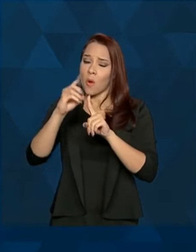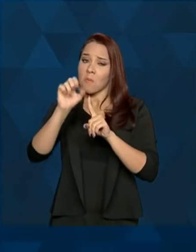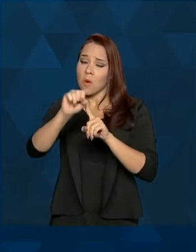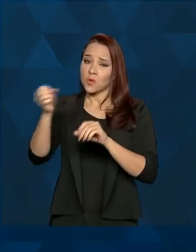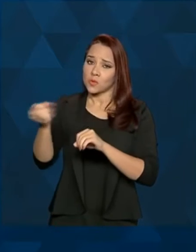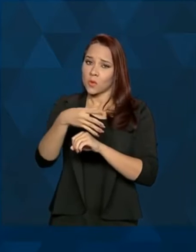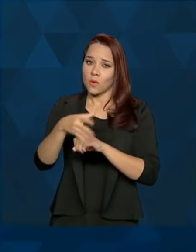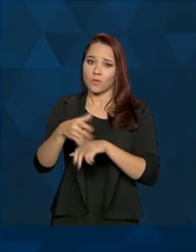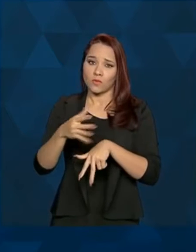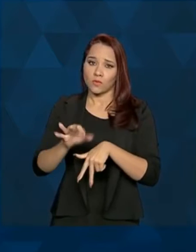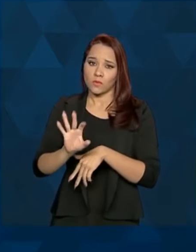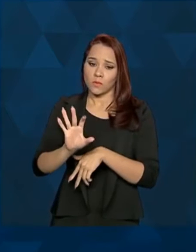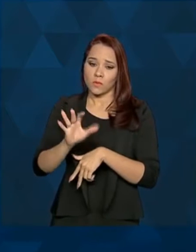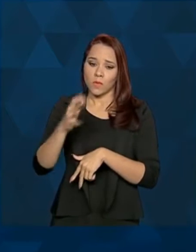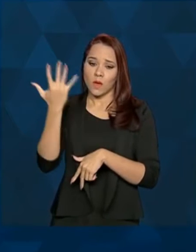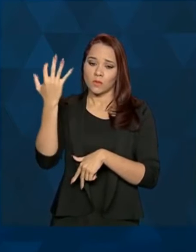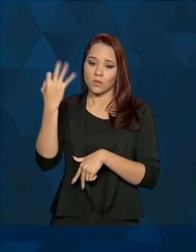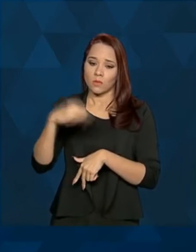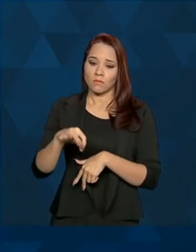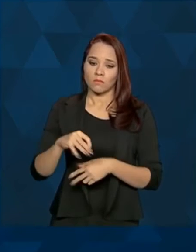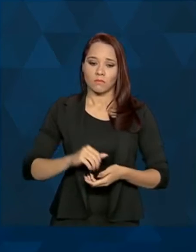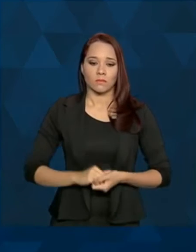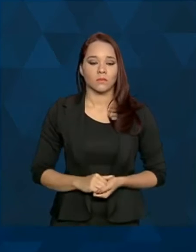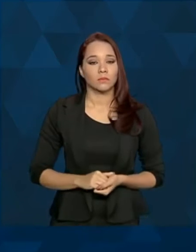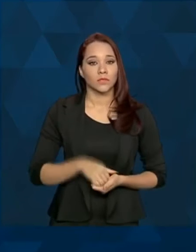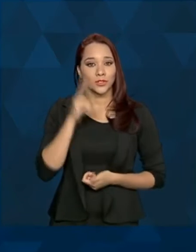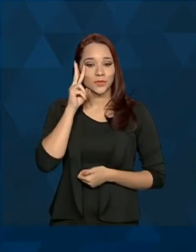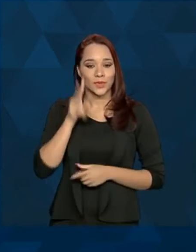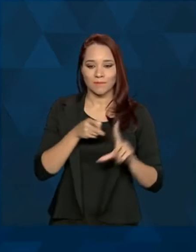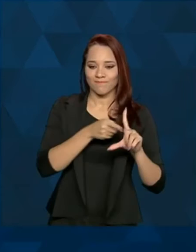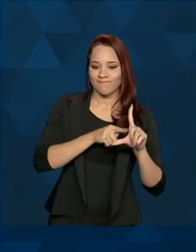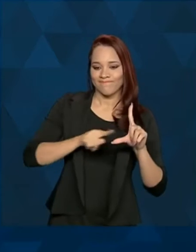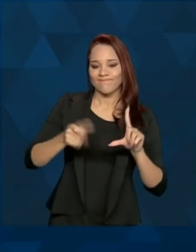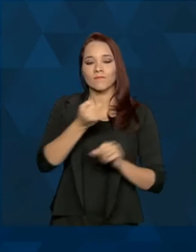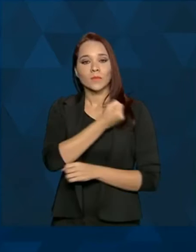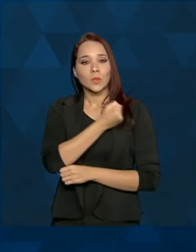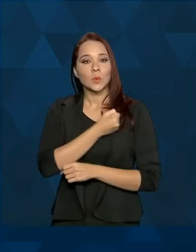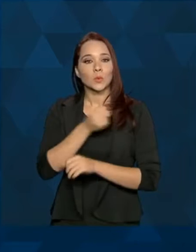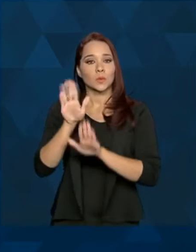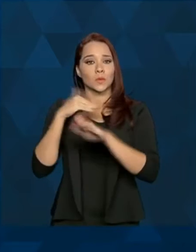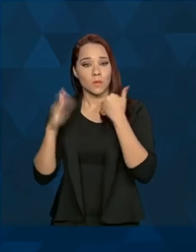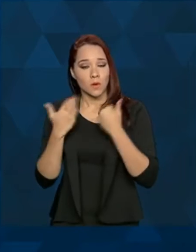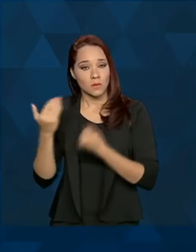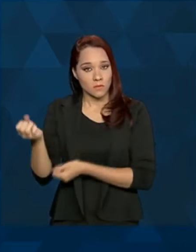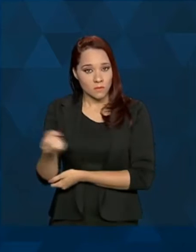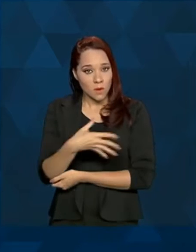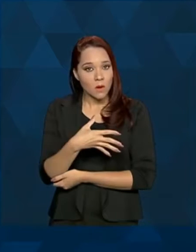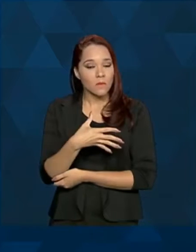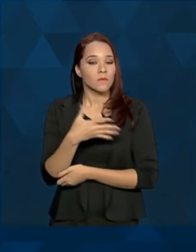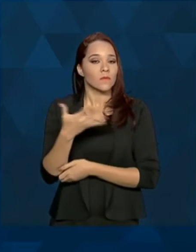O próximo. Quando a gente olha com relação à evolução dos números de óbitos novos